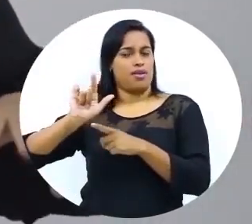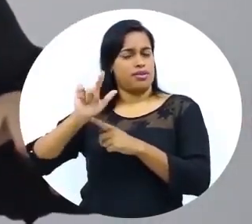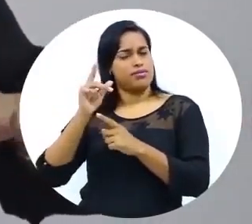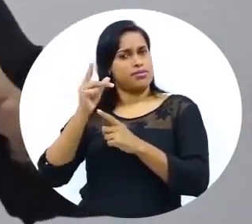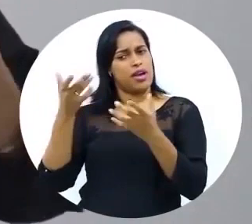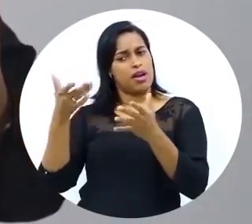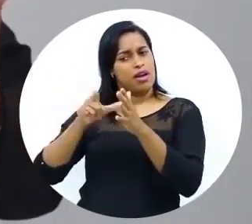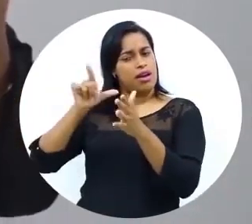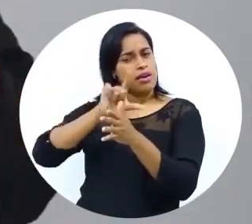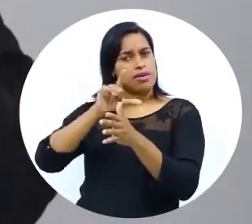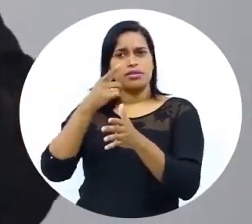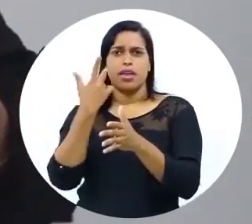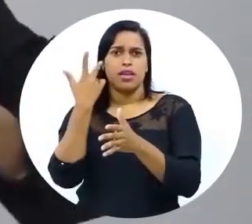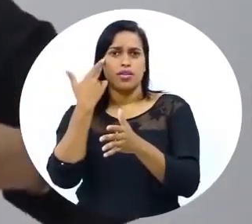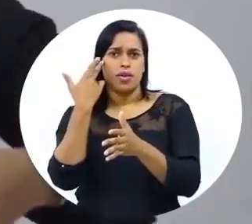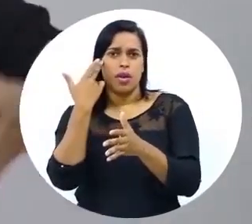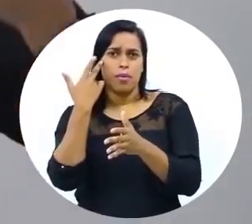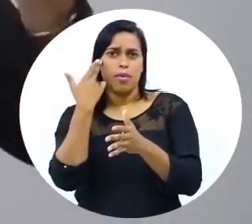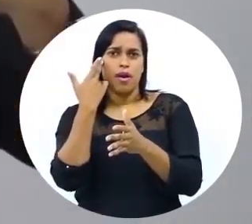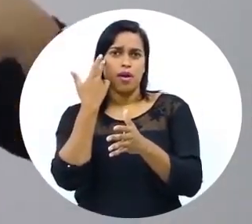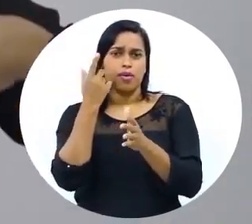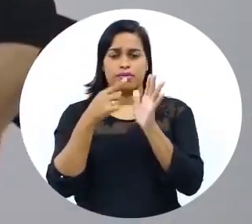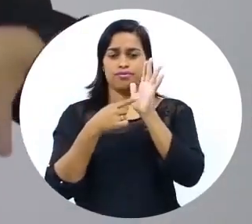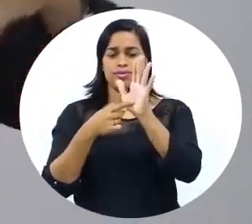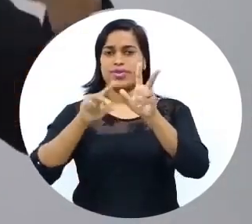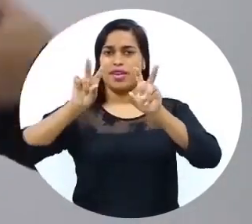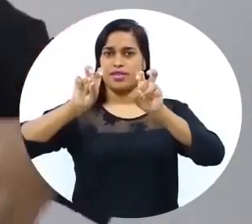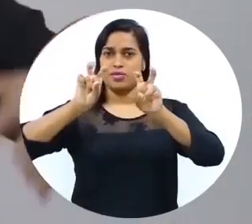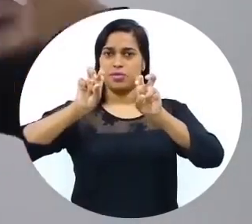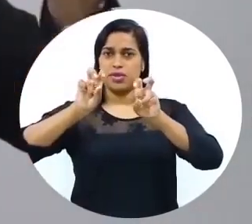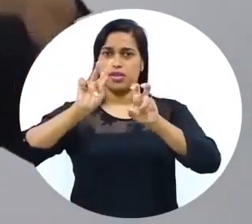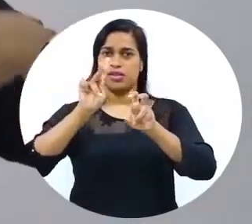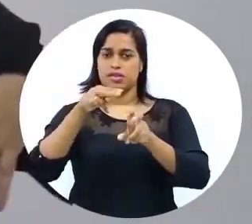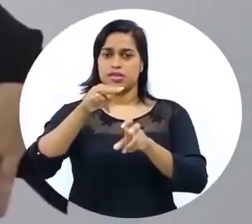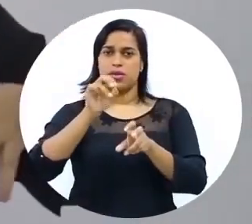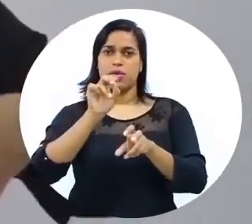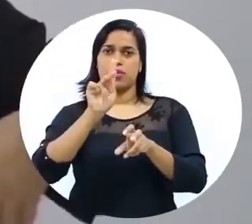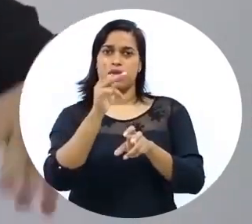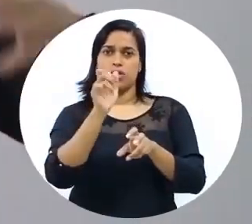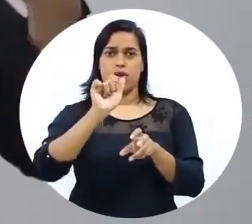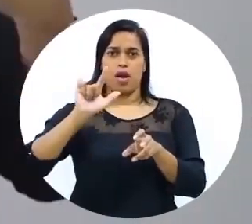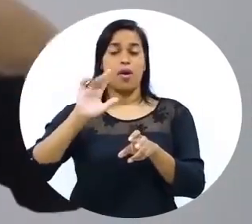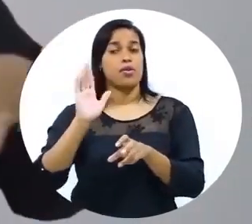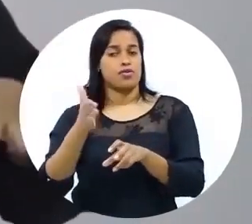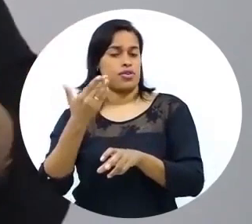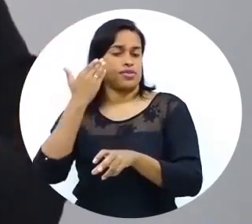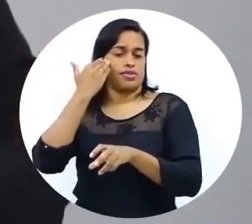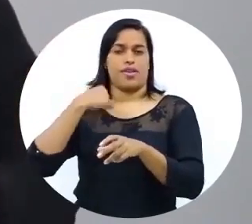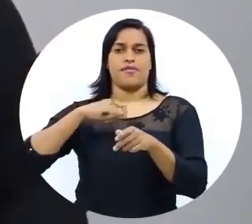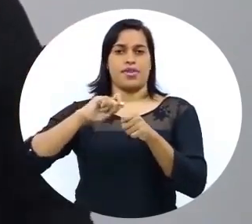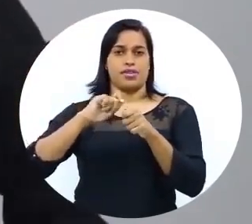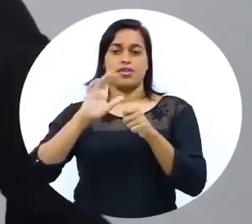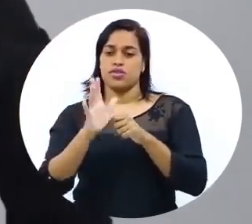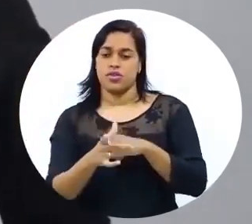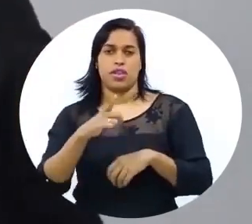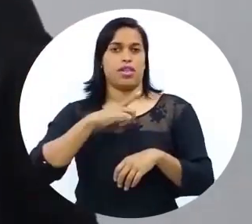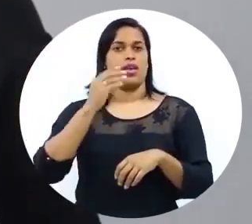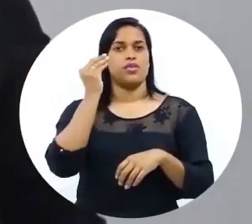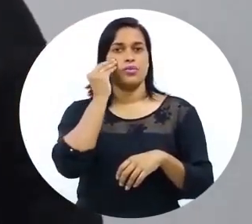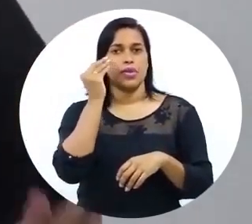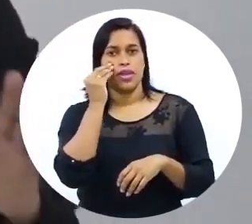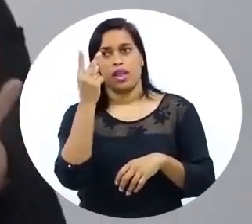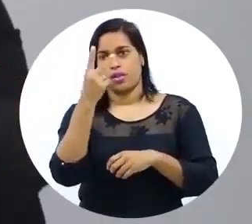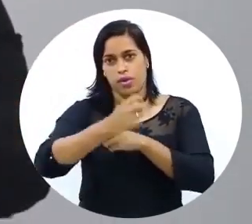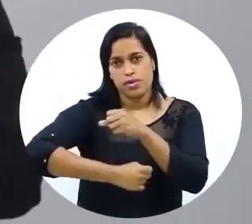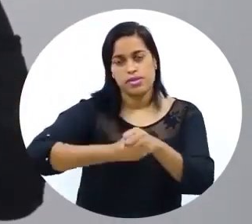você está vendo aqui na tela, know-how de você já sabe, é o que você sabe fazer, é o que você tem experiência. Então, antigamente você tinha que ter 2